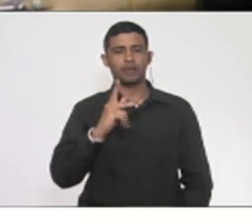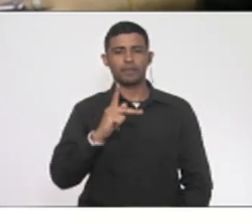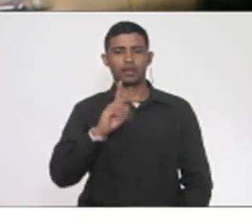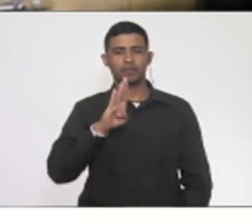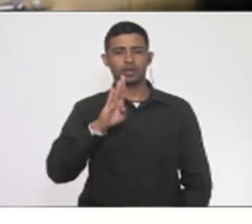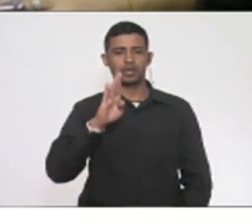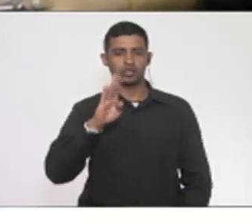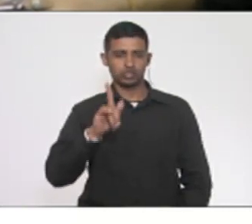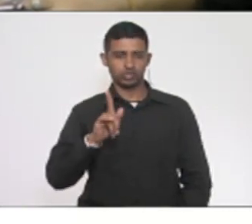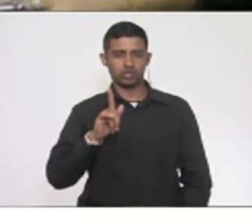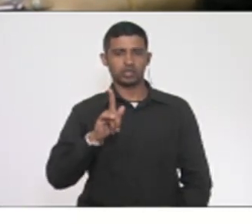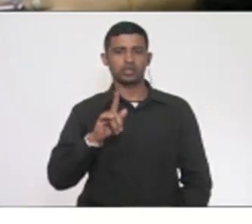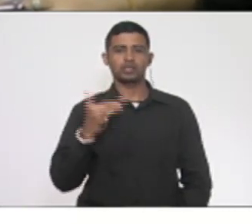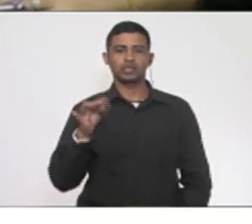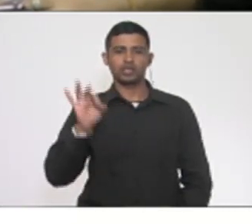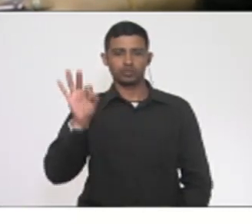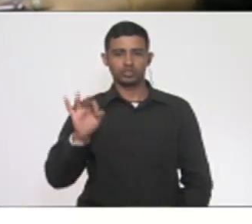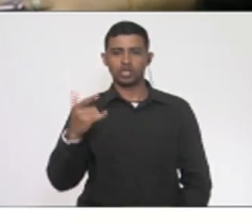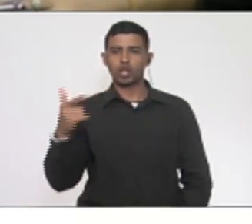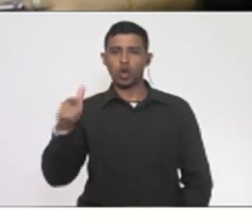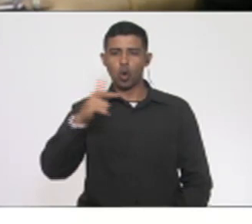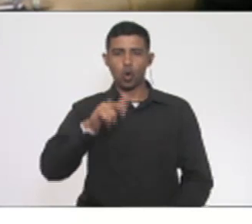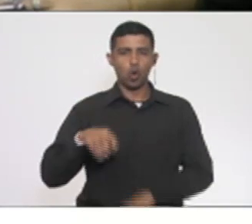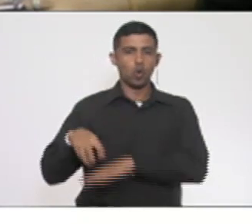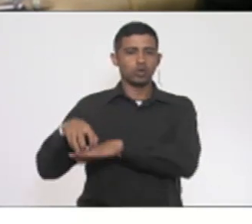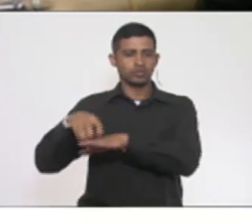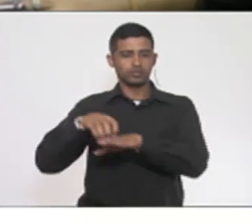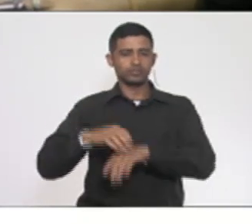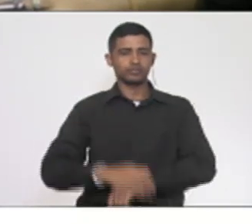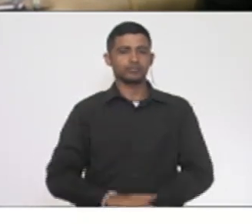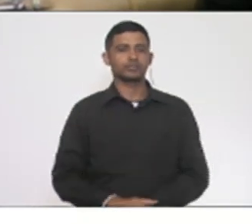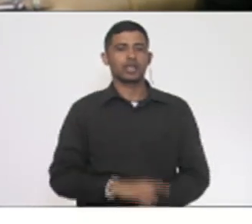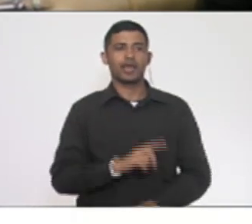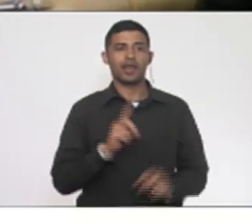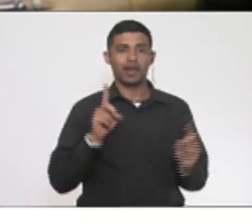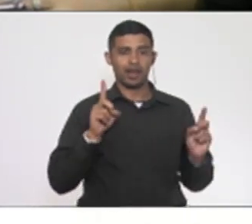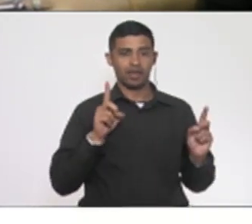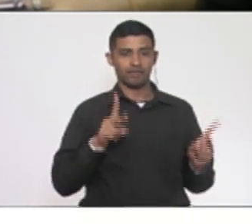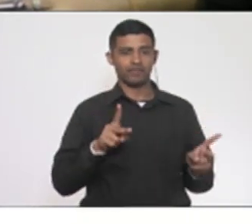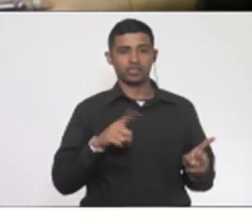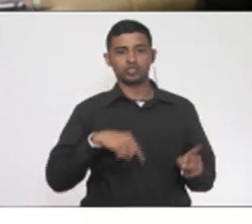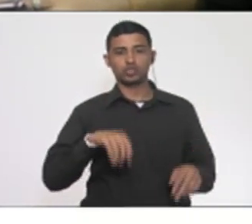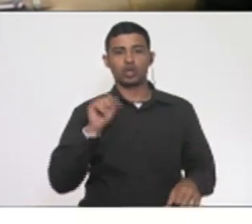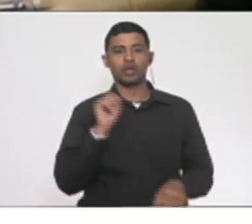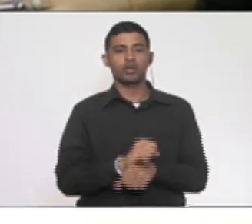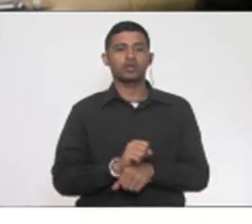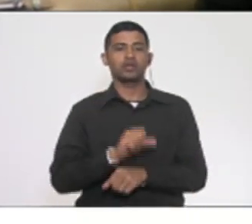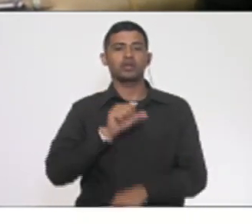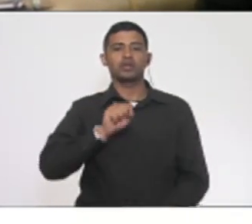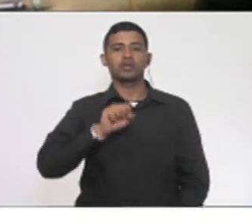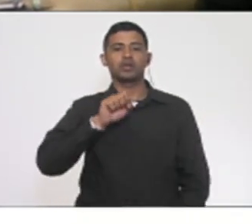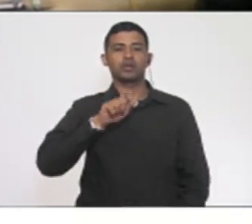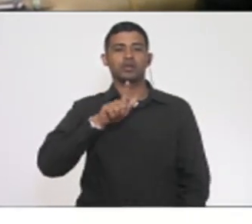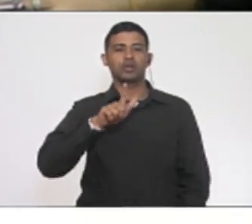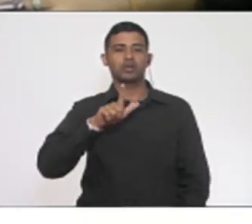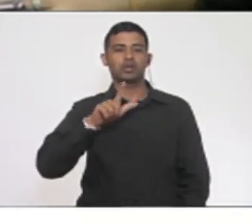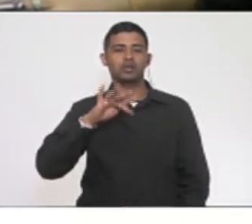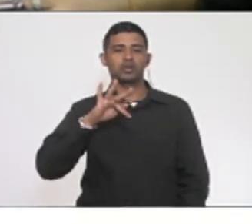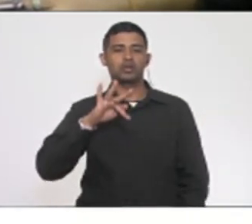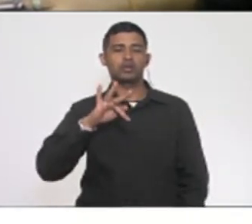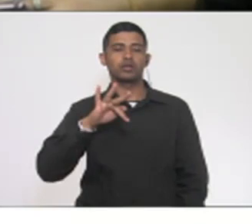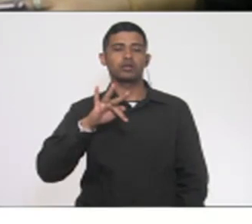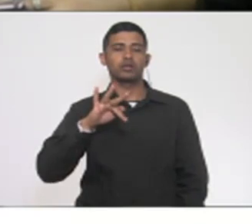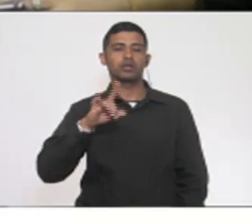transportadoras. Então, ela vende essa participação e a gente para de ter o que se chama de self-dealing, que é a negociação do Zé com